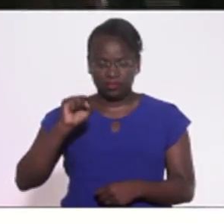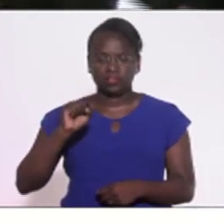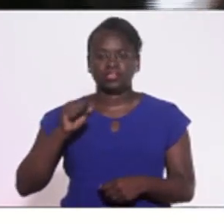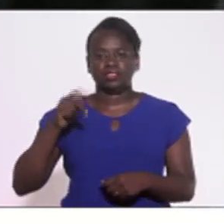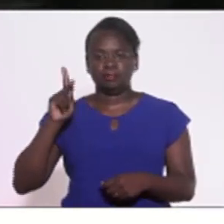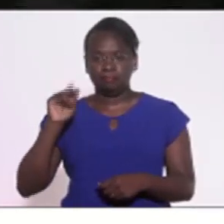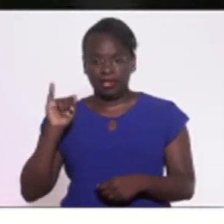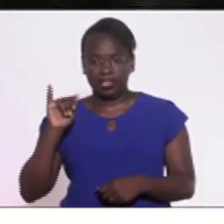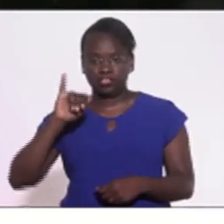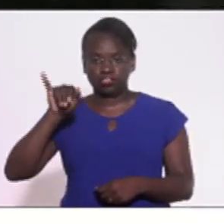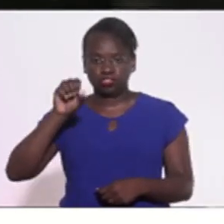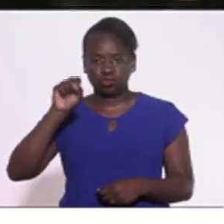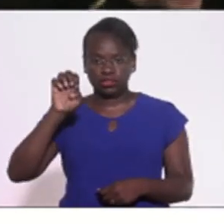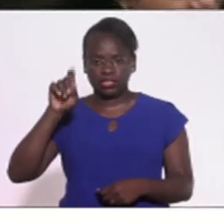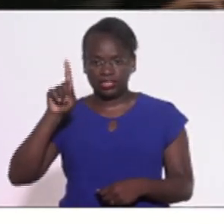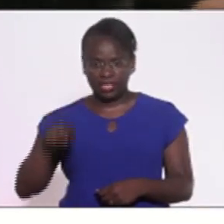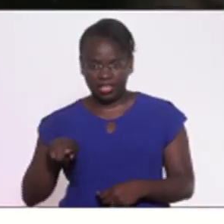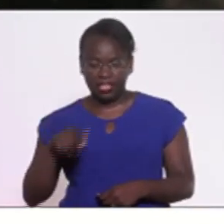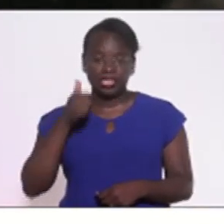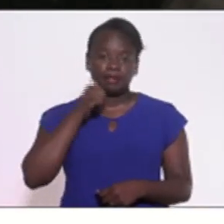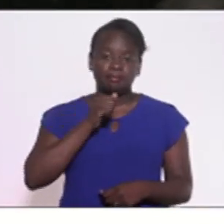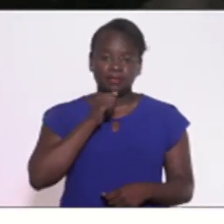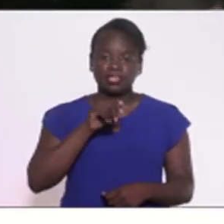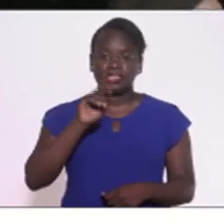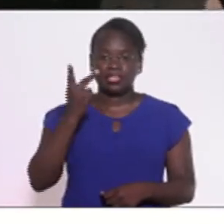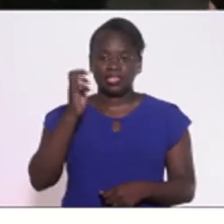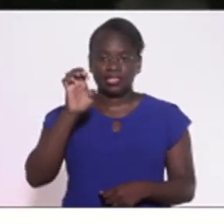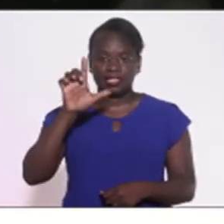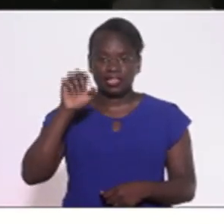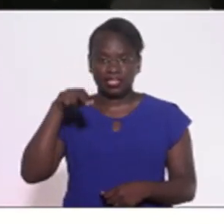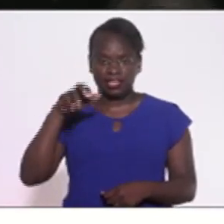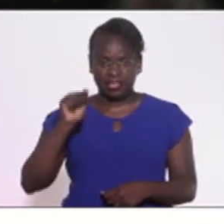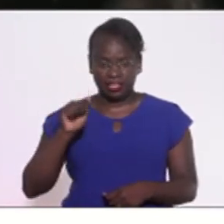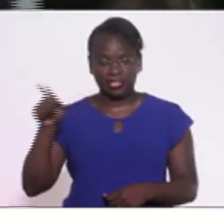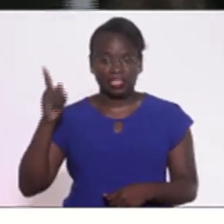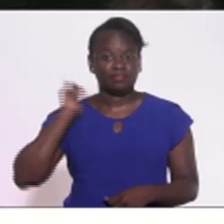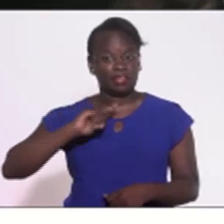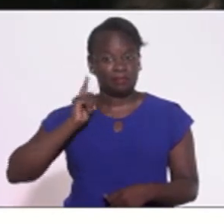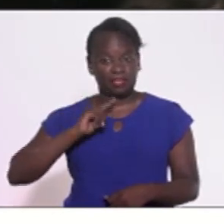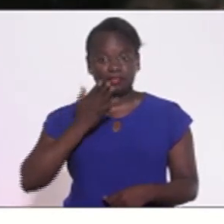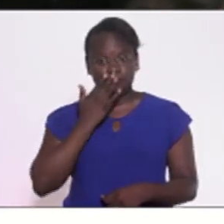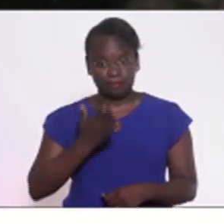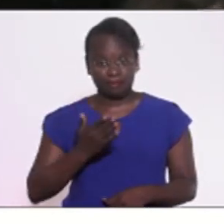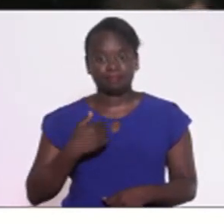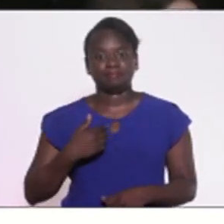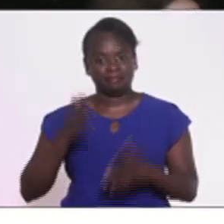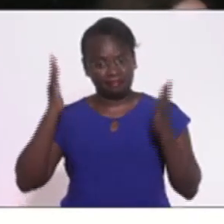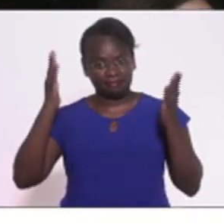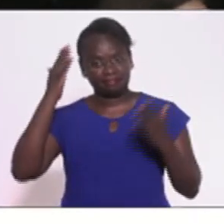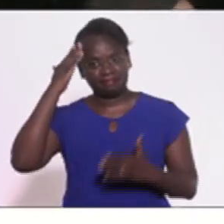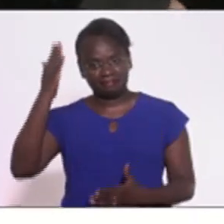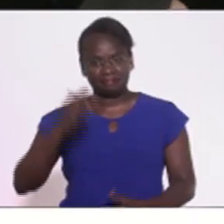José Gonlewski e Helena Gonlewski, é rubro-negro, graças a Deus.